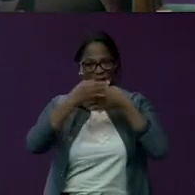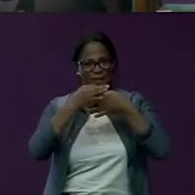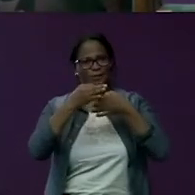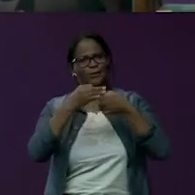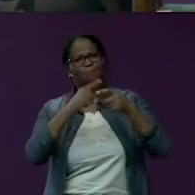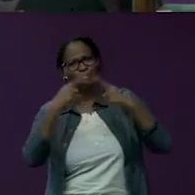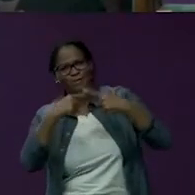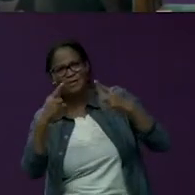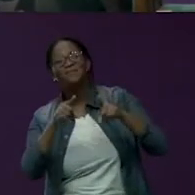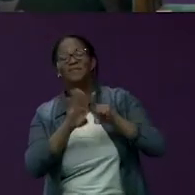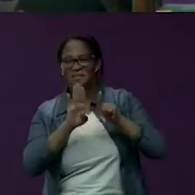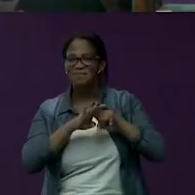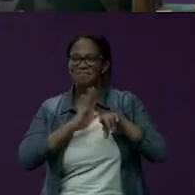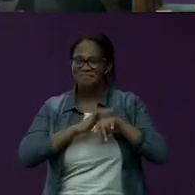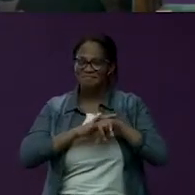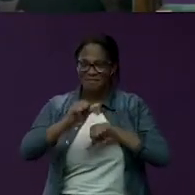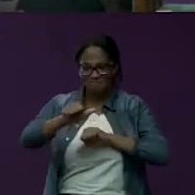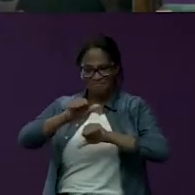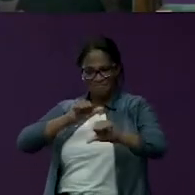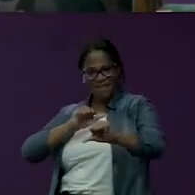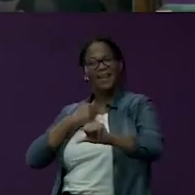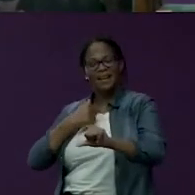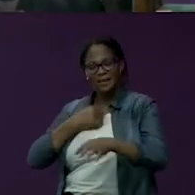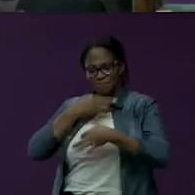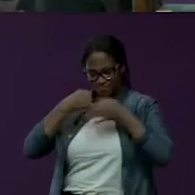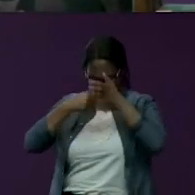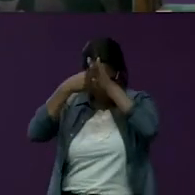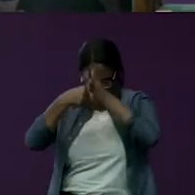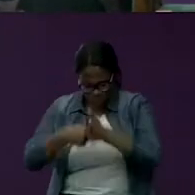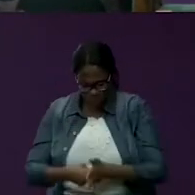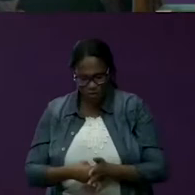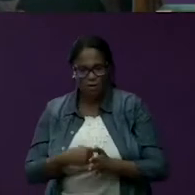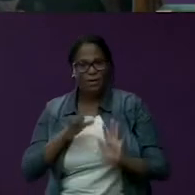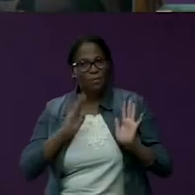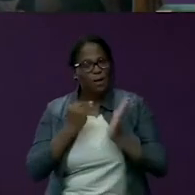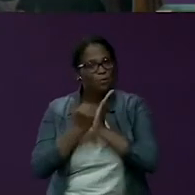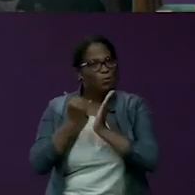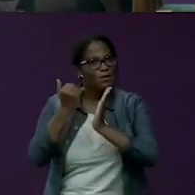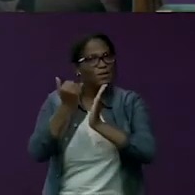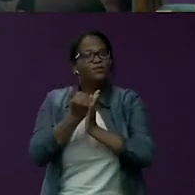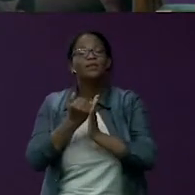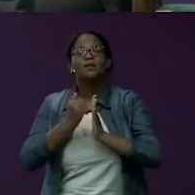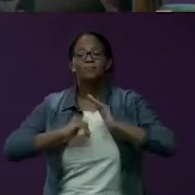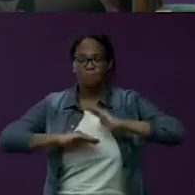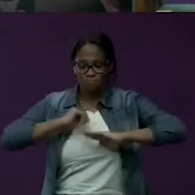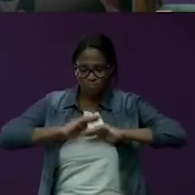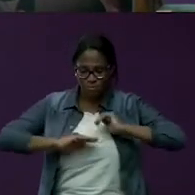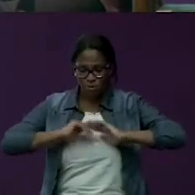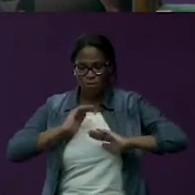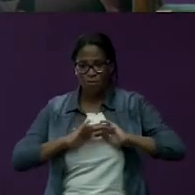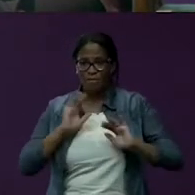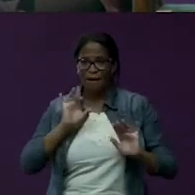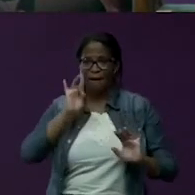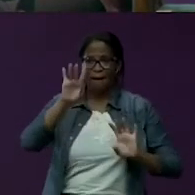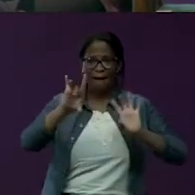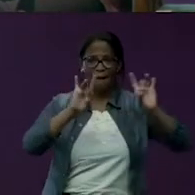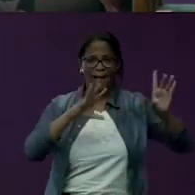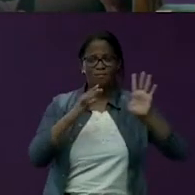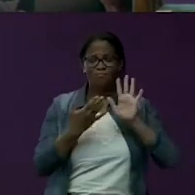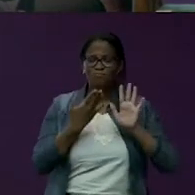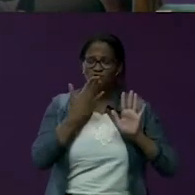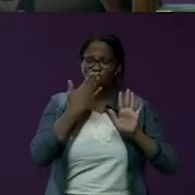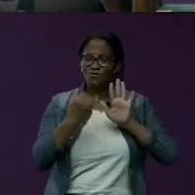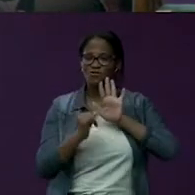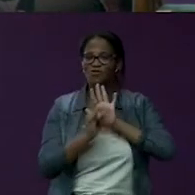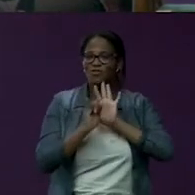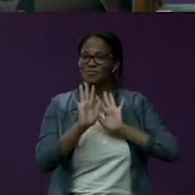falo assim, não, se coloque na dimensão real, não exagere, né, esse papel, mas cada um é de um jeito, mas eu de fato